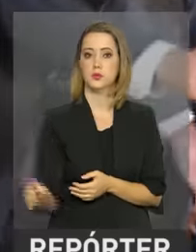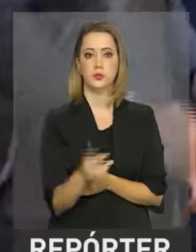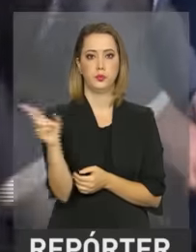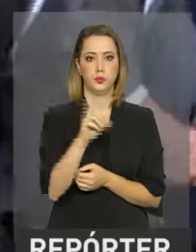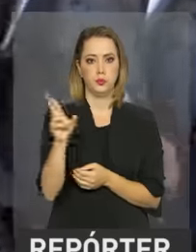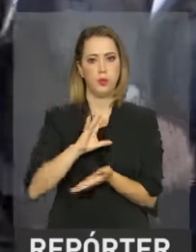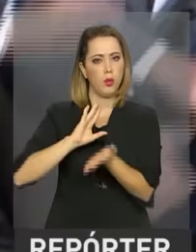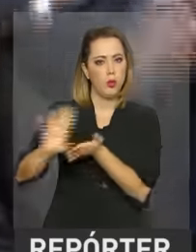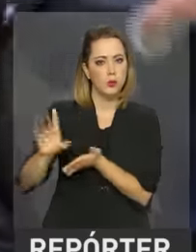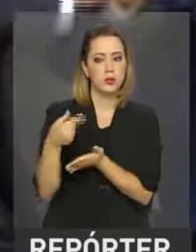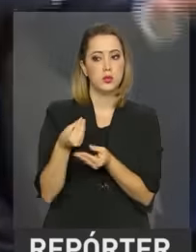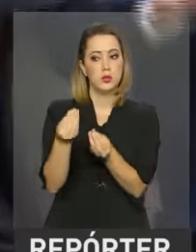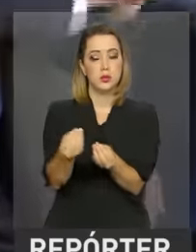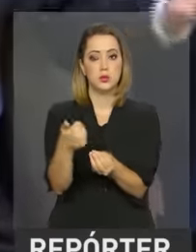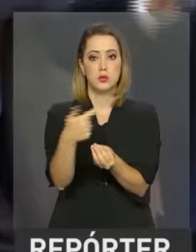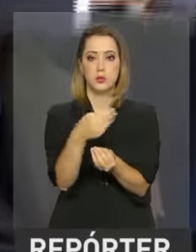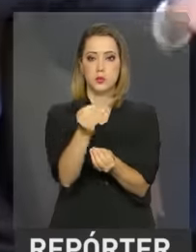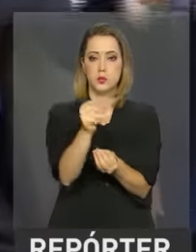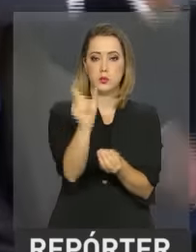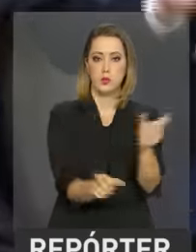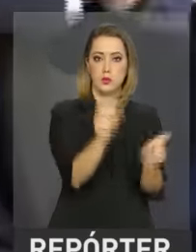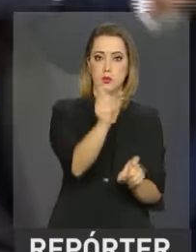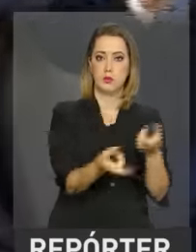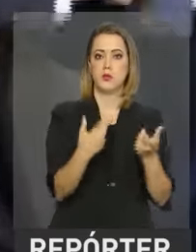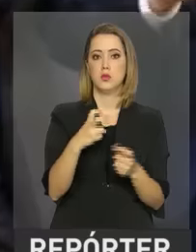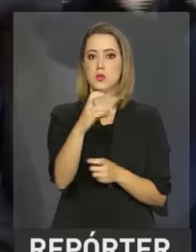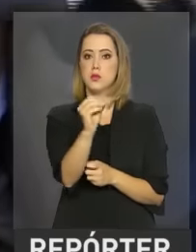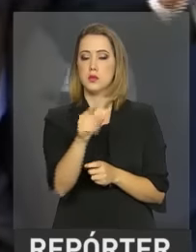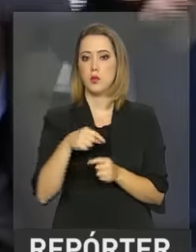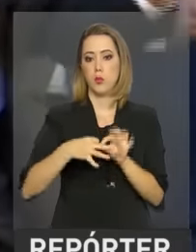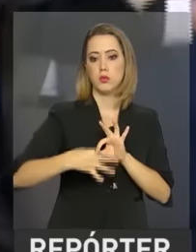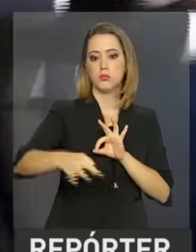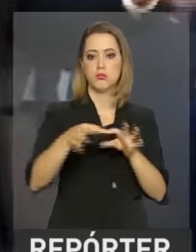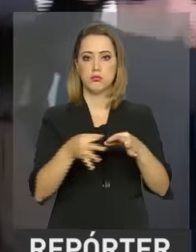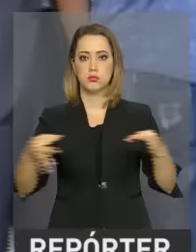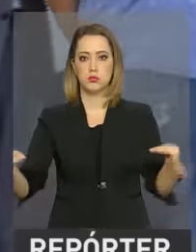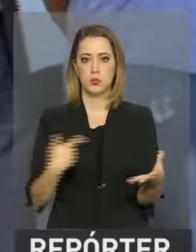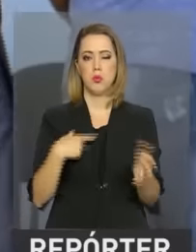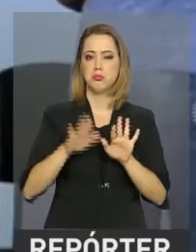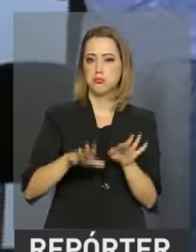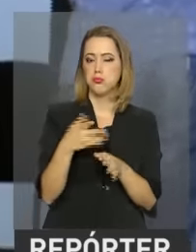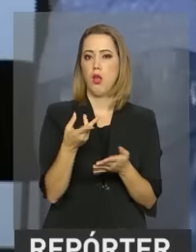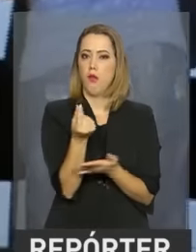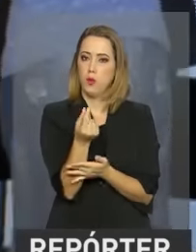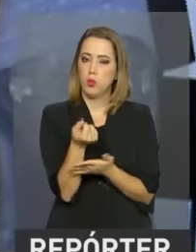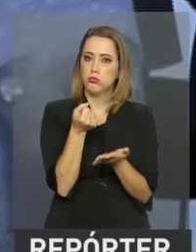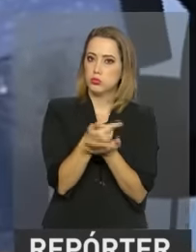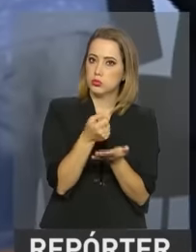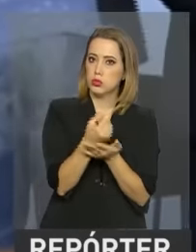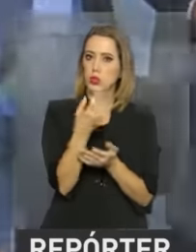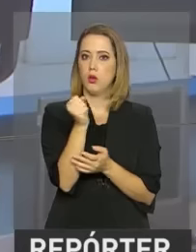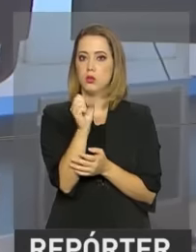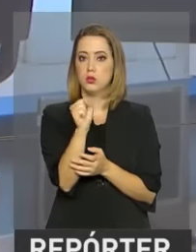1700 pessoas cada apartamento tem cerca de 50 m qu e está avaliado em torno de R